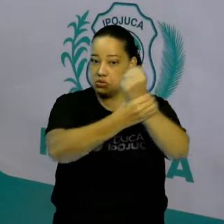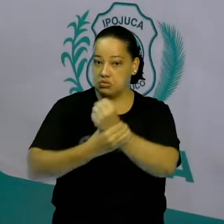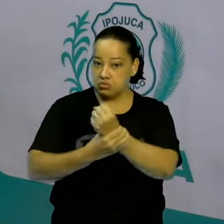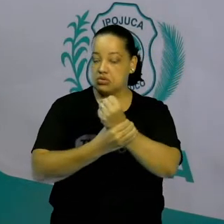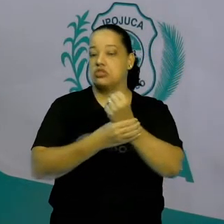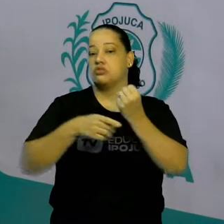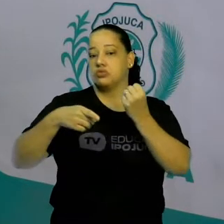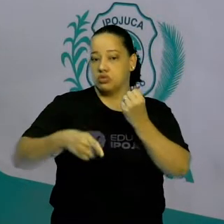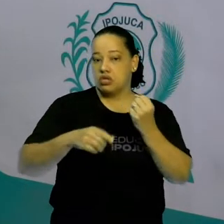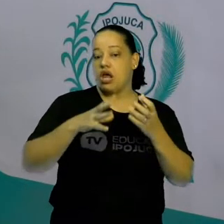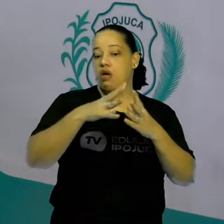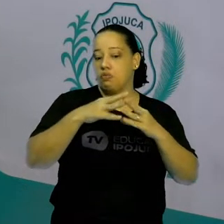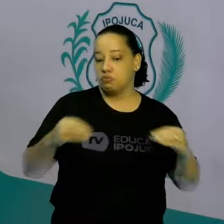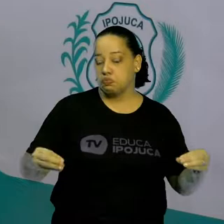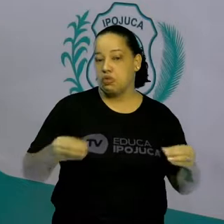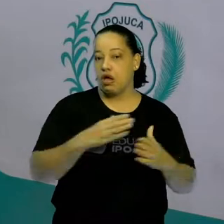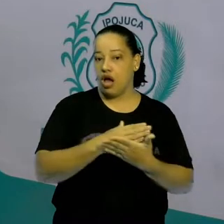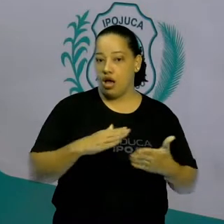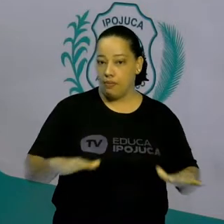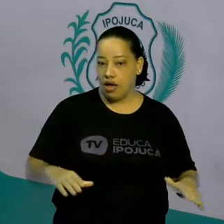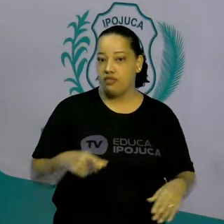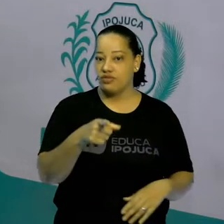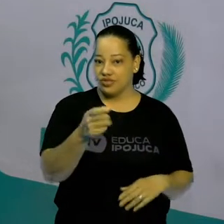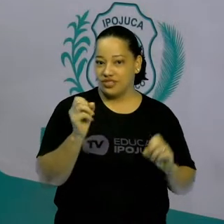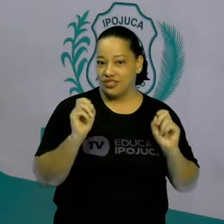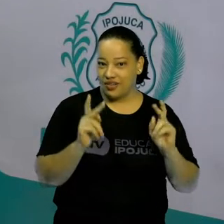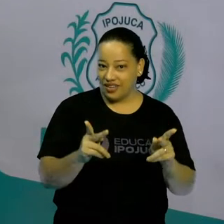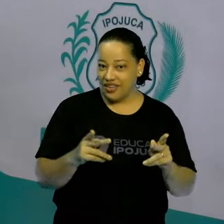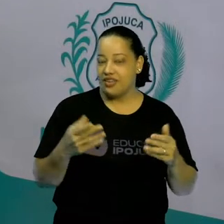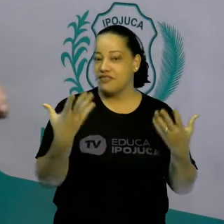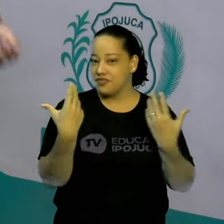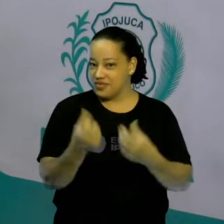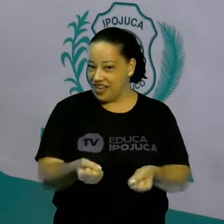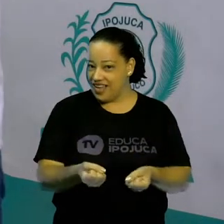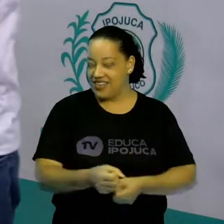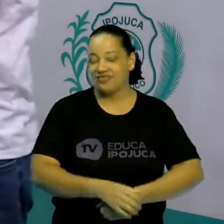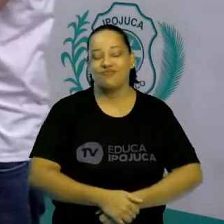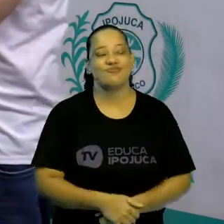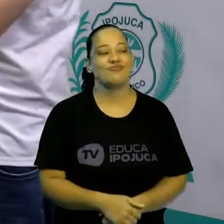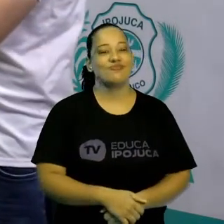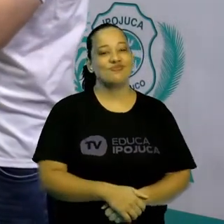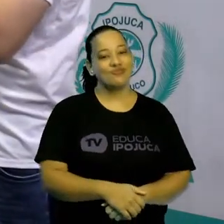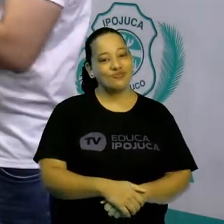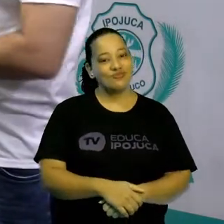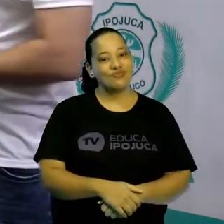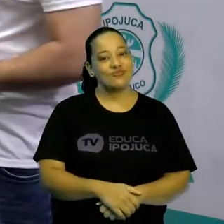ali na Inglaterra. Estão prontos para a aula? Vamos lá então? Vamos lá!